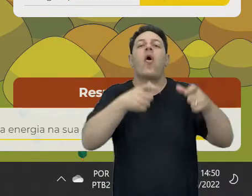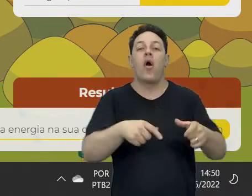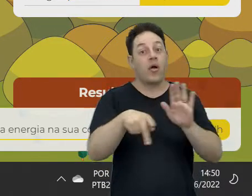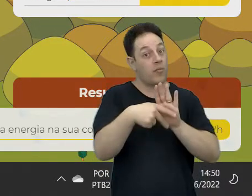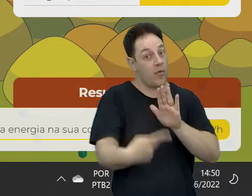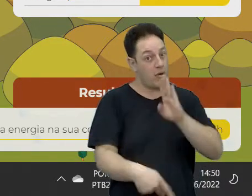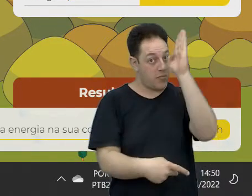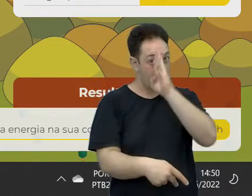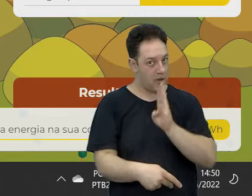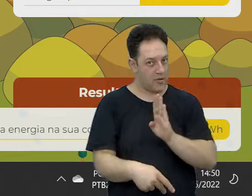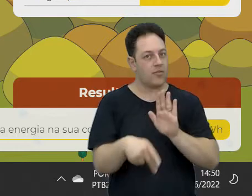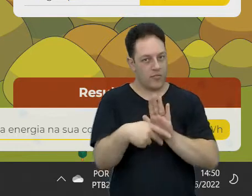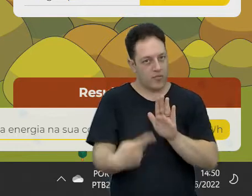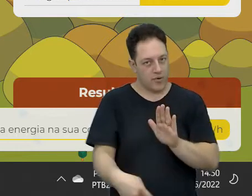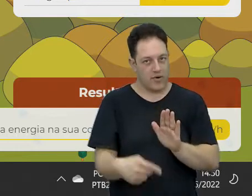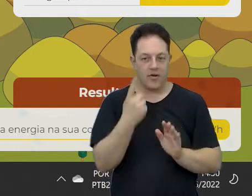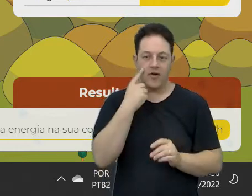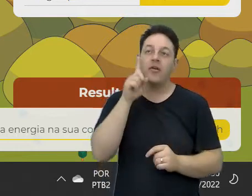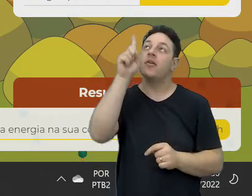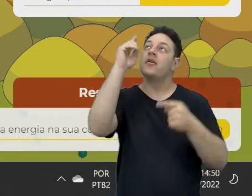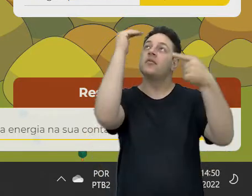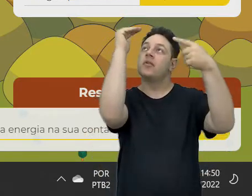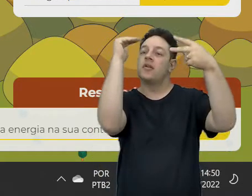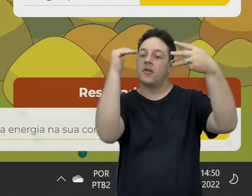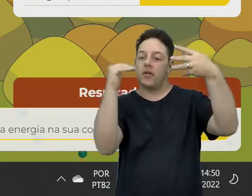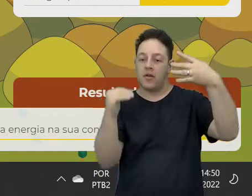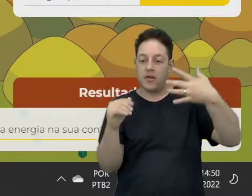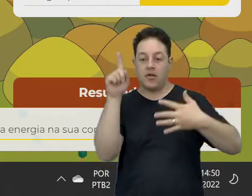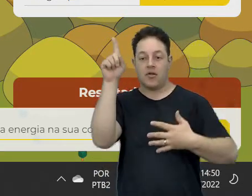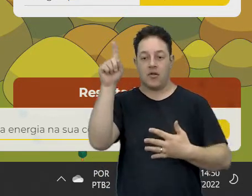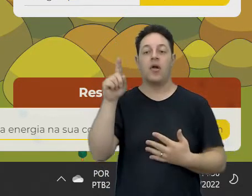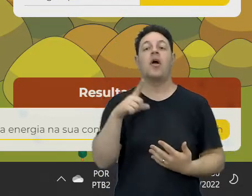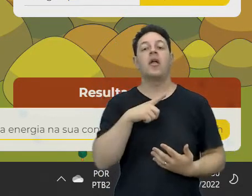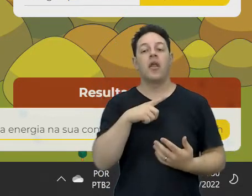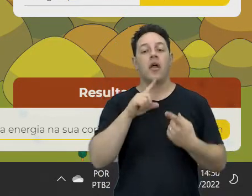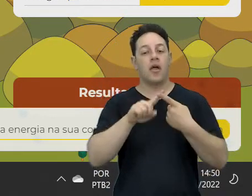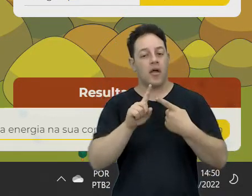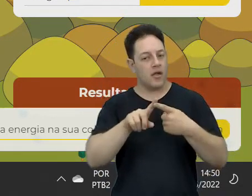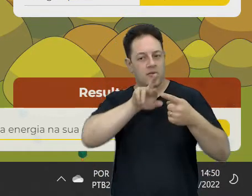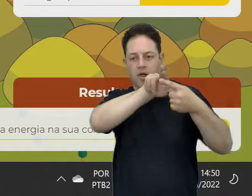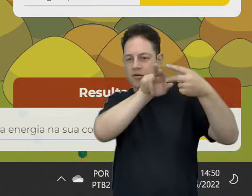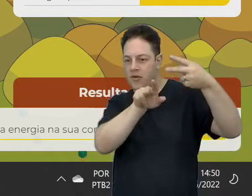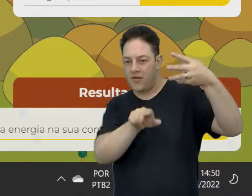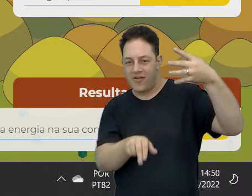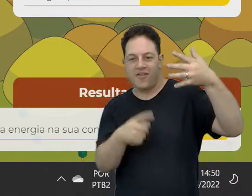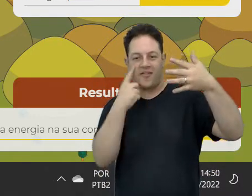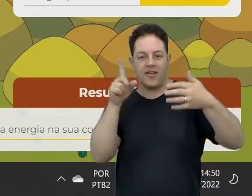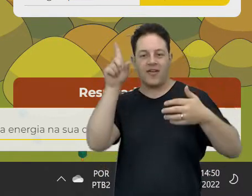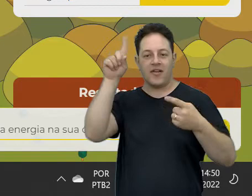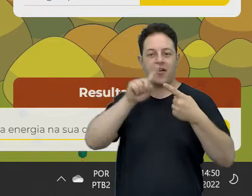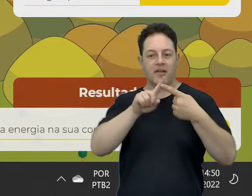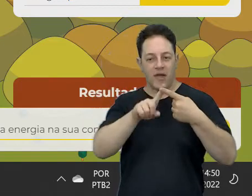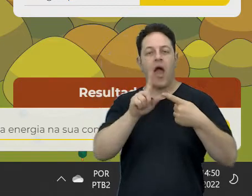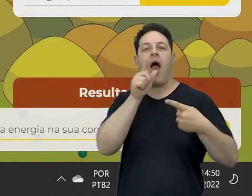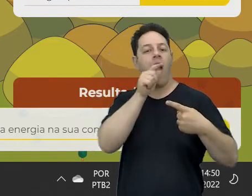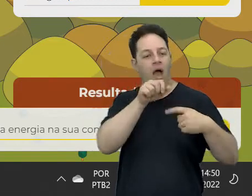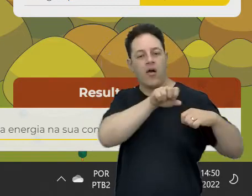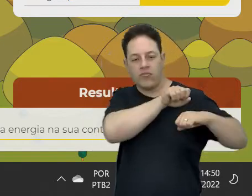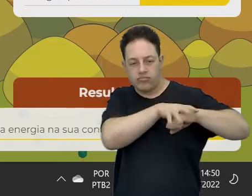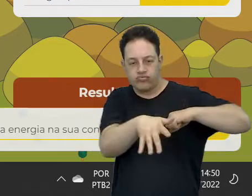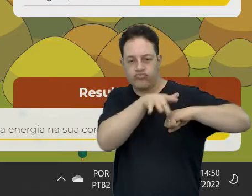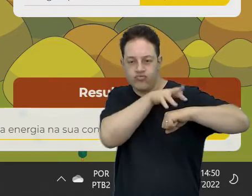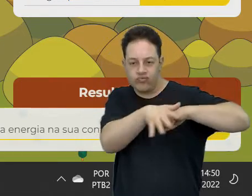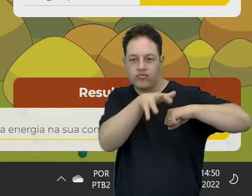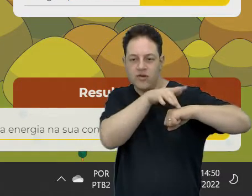Então, nós estamos falando do nosso país, tá certo? Ela é uma fonte muito diversificada. Veja que a gente tem bastante tipos,